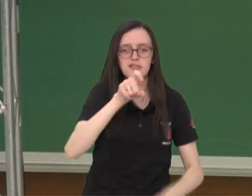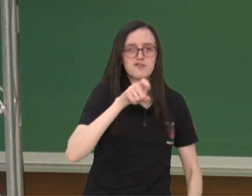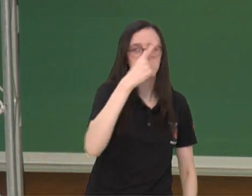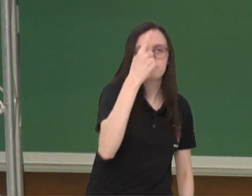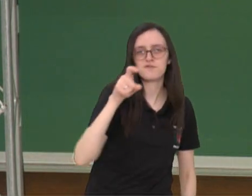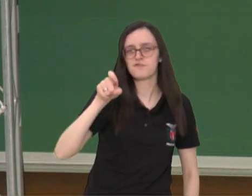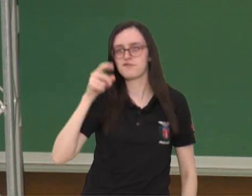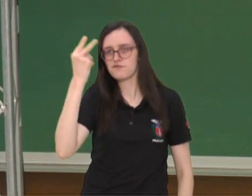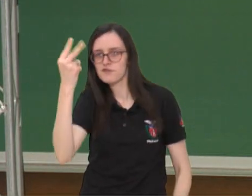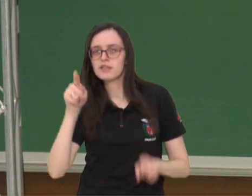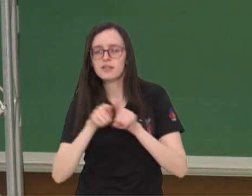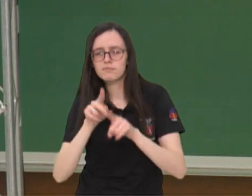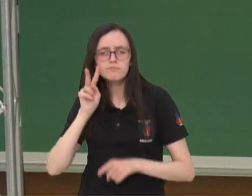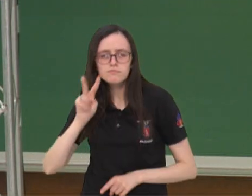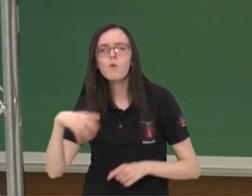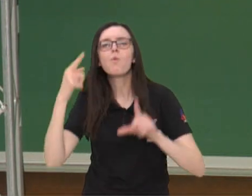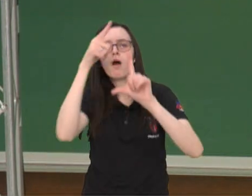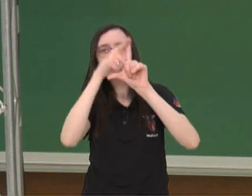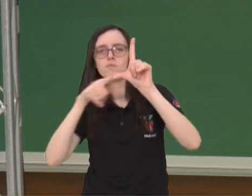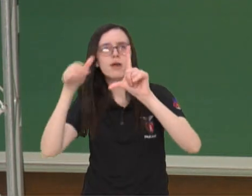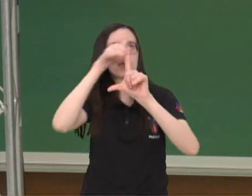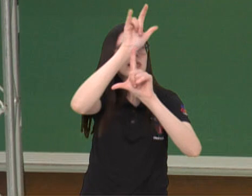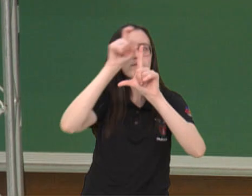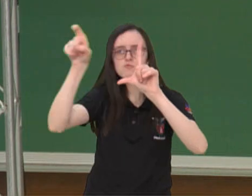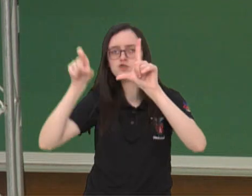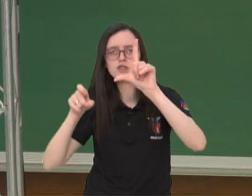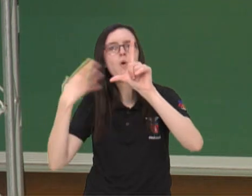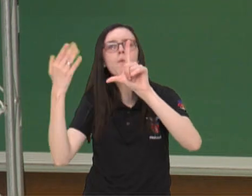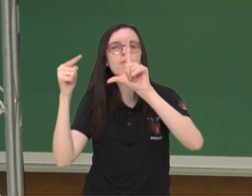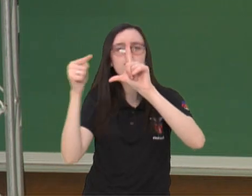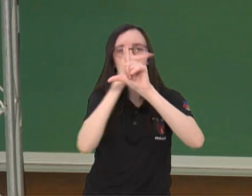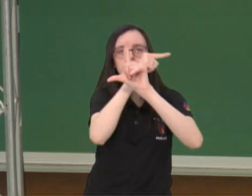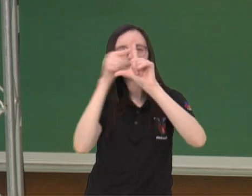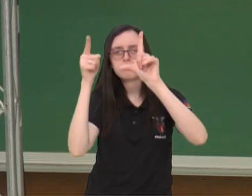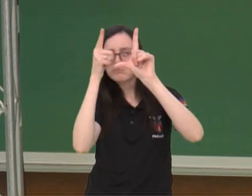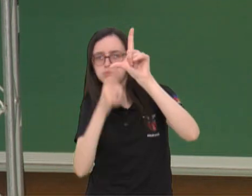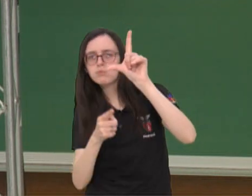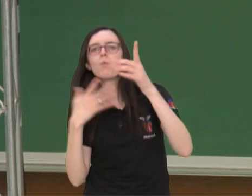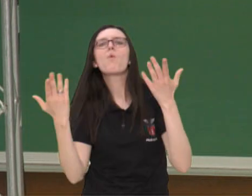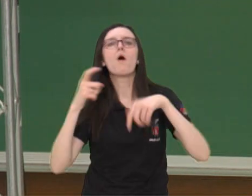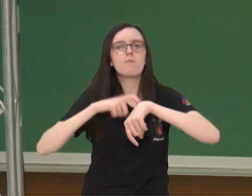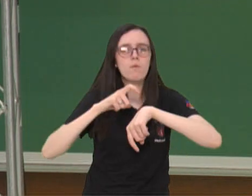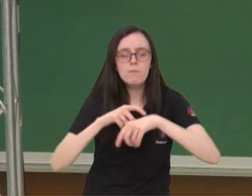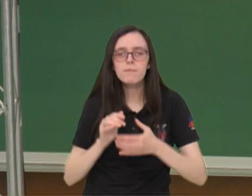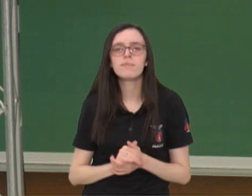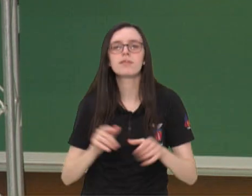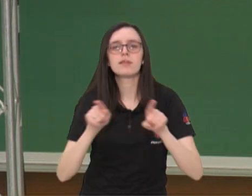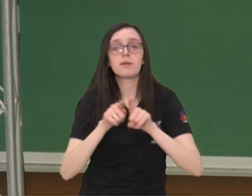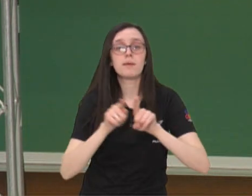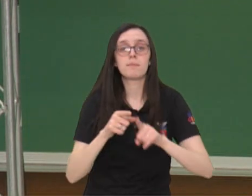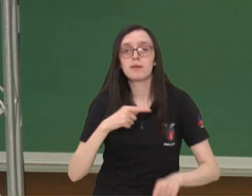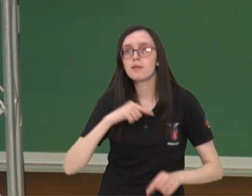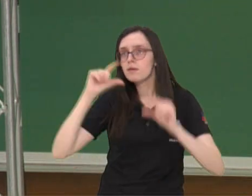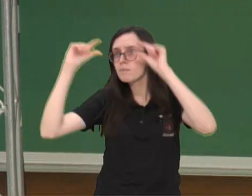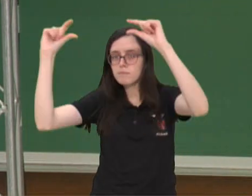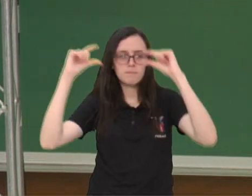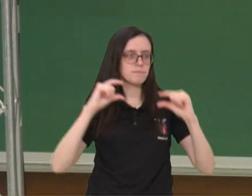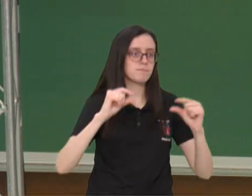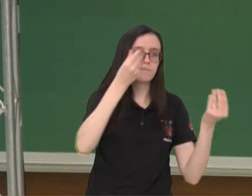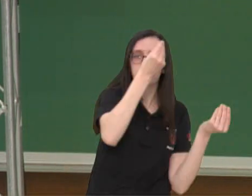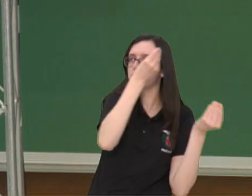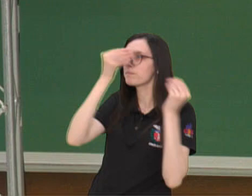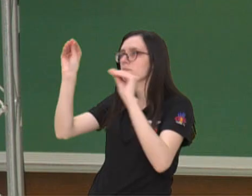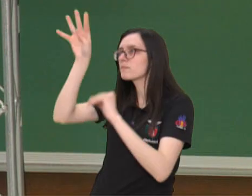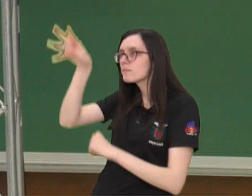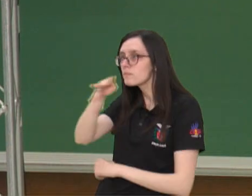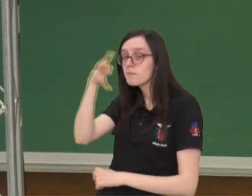eixo y, que é o nosso termo independente, vai fazer o mesmo estudo para essa outra função e desenhar as duas parábolas